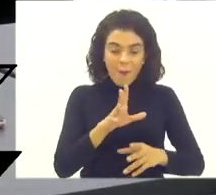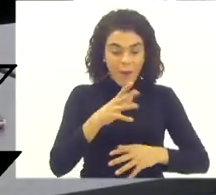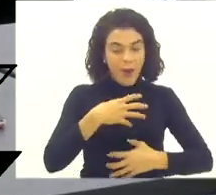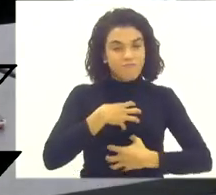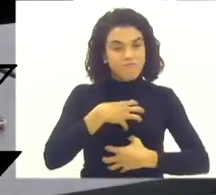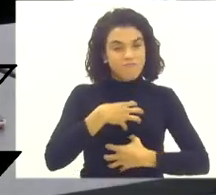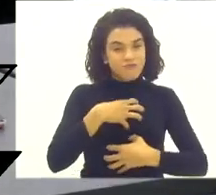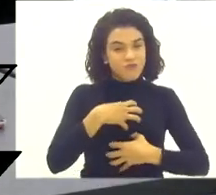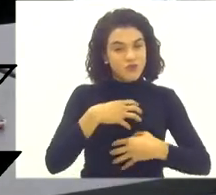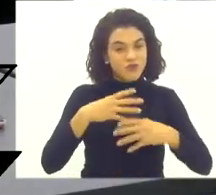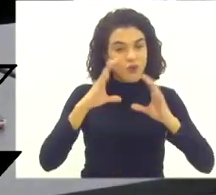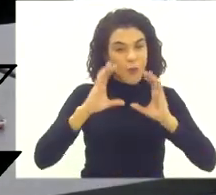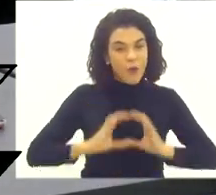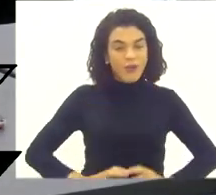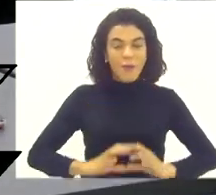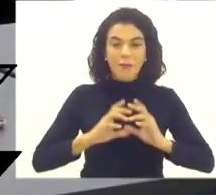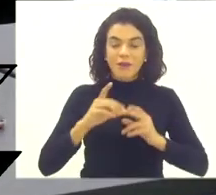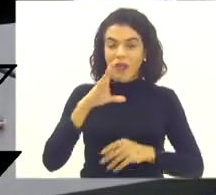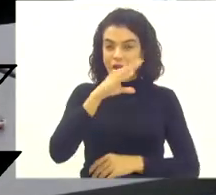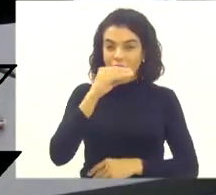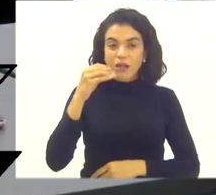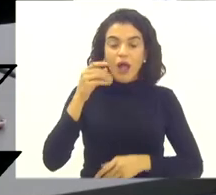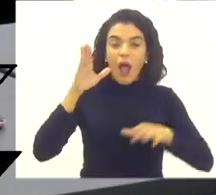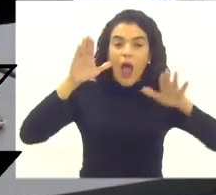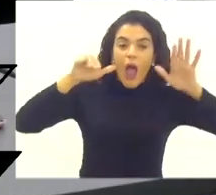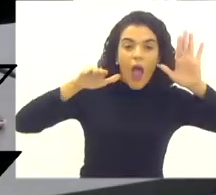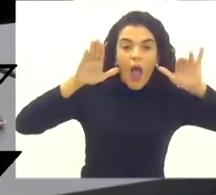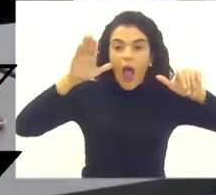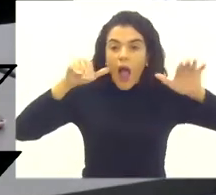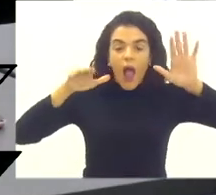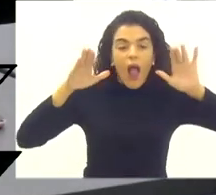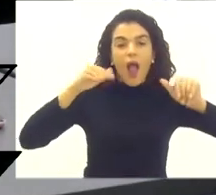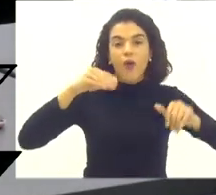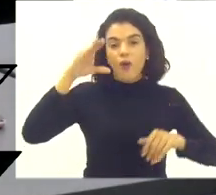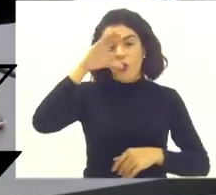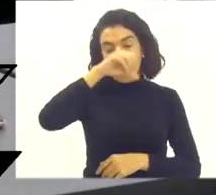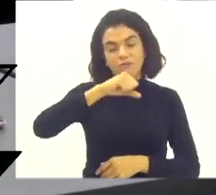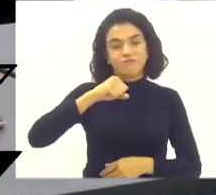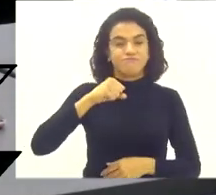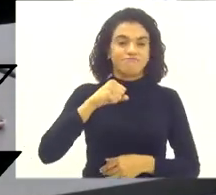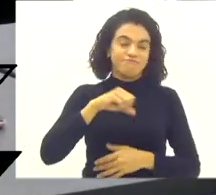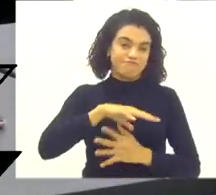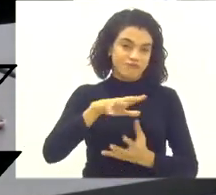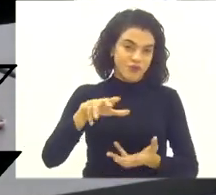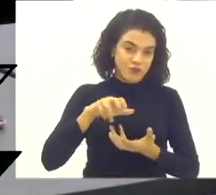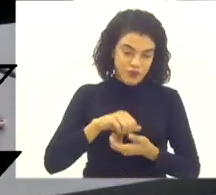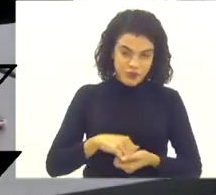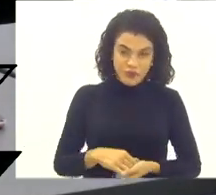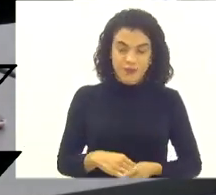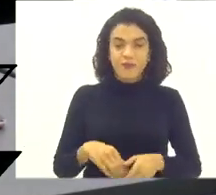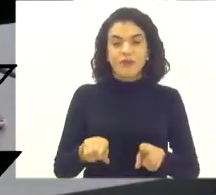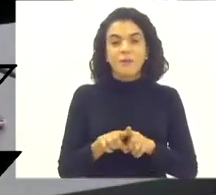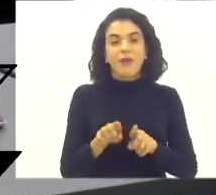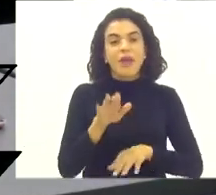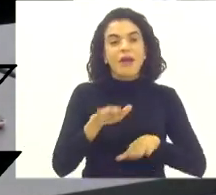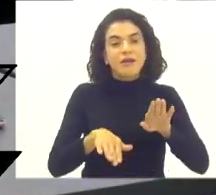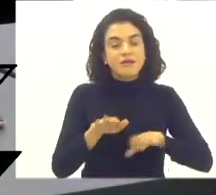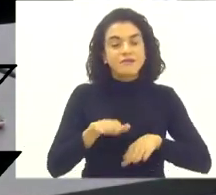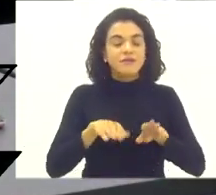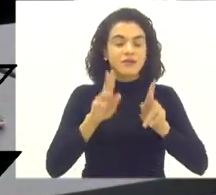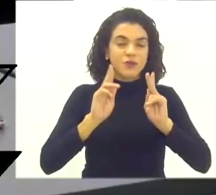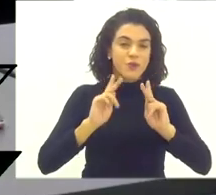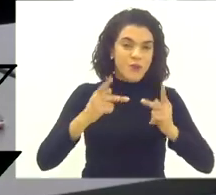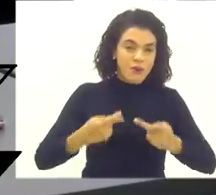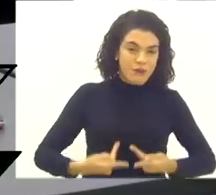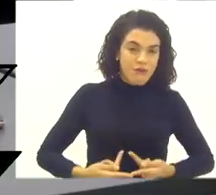um adolescente querendo aprender sobre Mas diferente de um adolescente humano onde muitas vezes as famílias ensinam